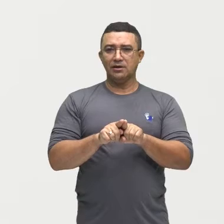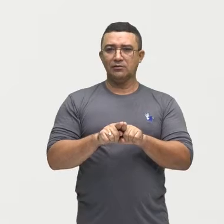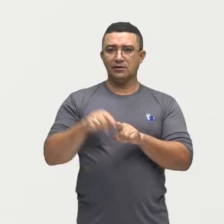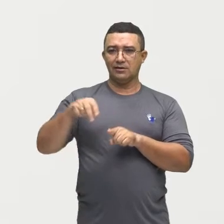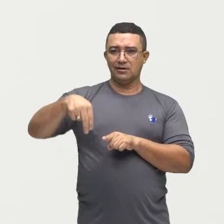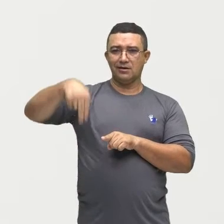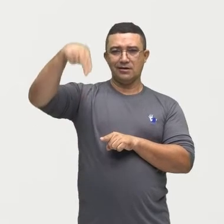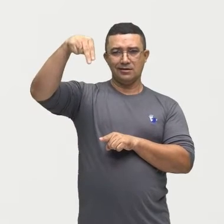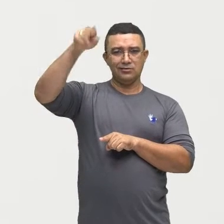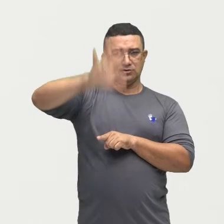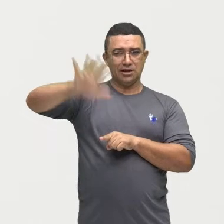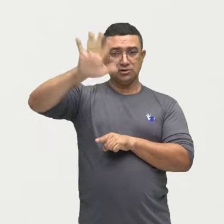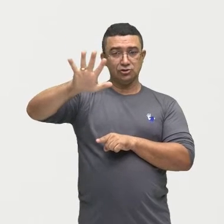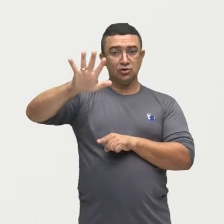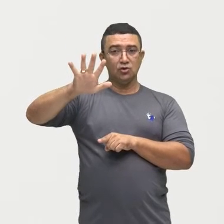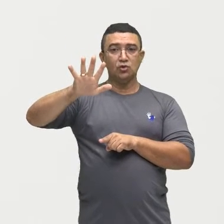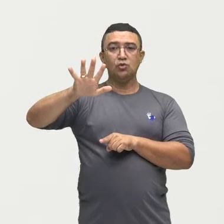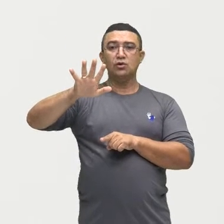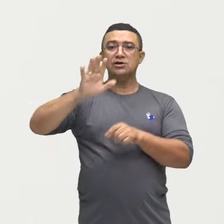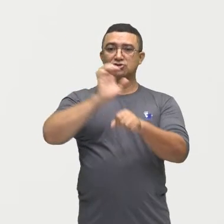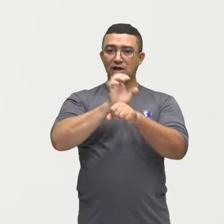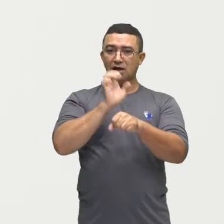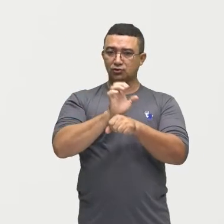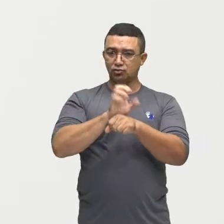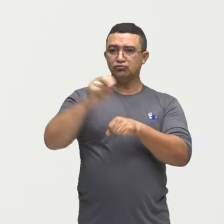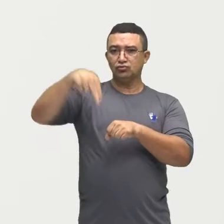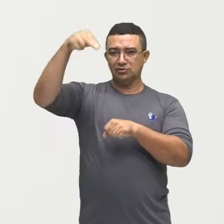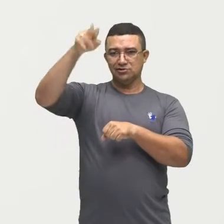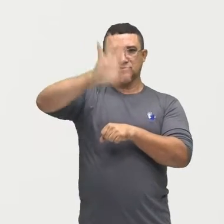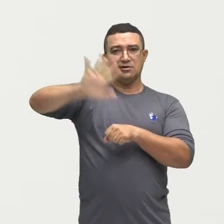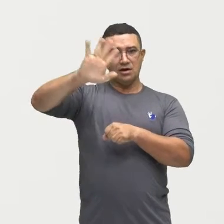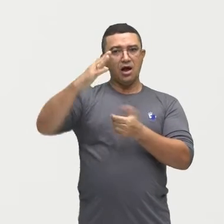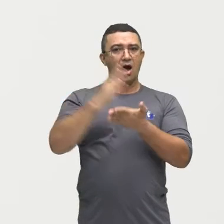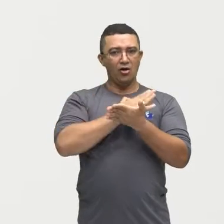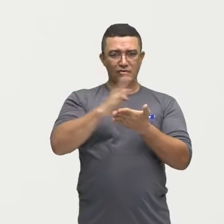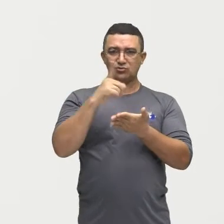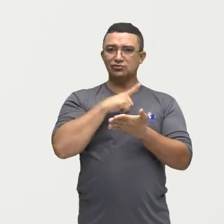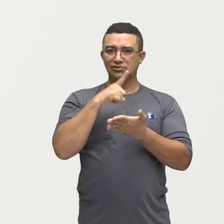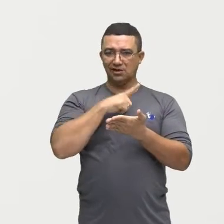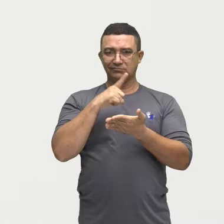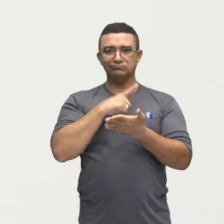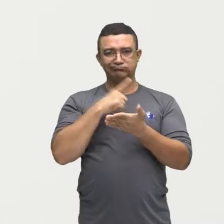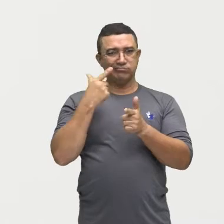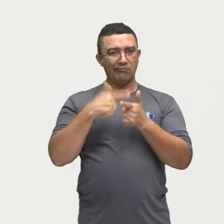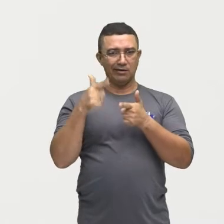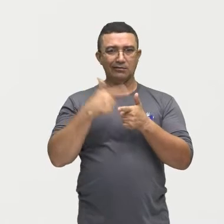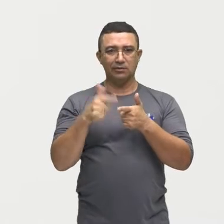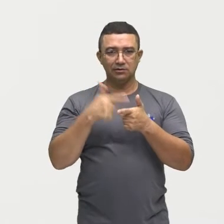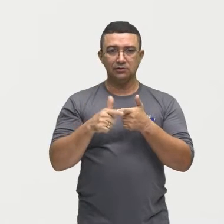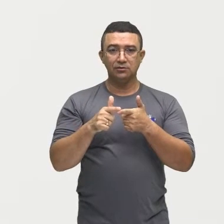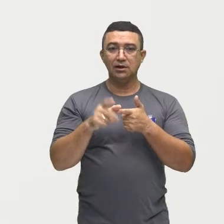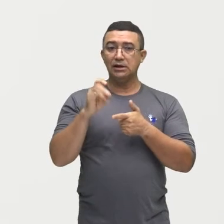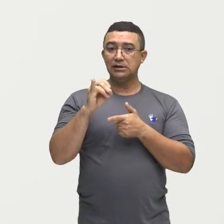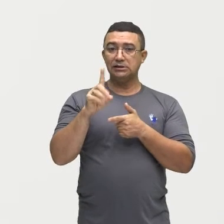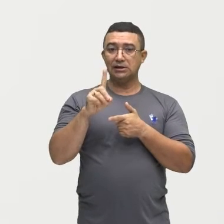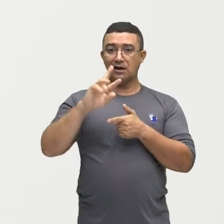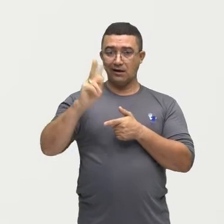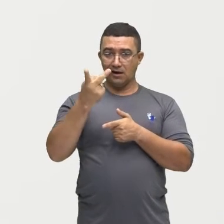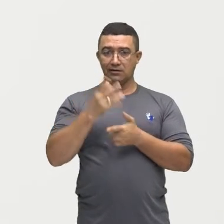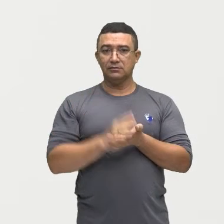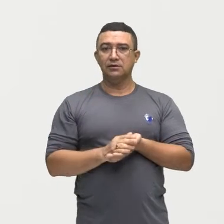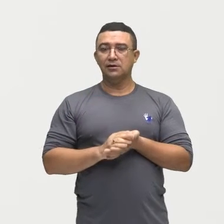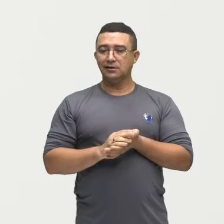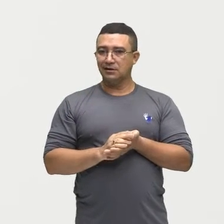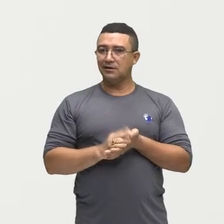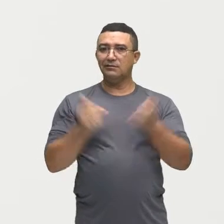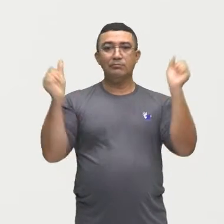ordem socioeconômico, né? Os estados nordestinos, eles vão ocupar, olha, o IDH os índices